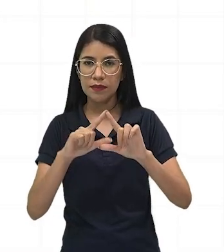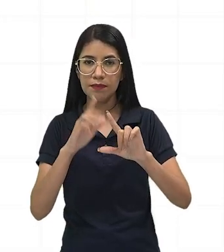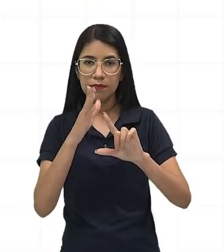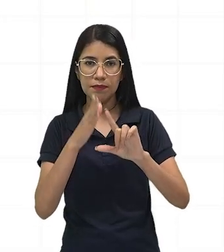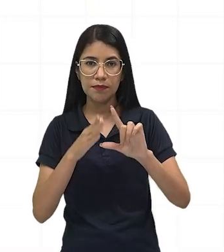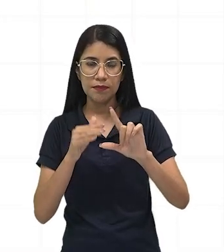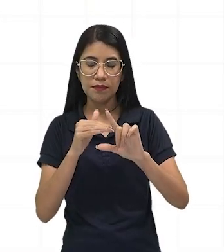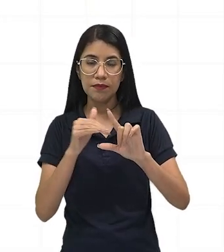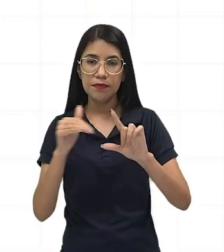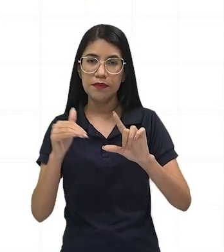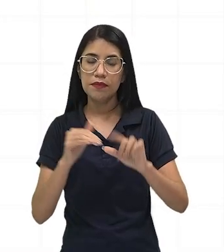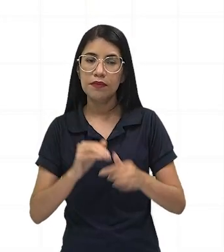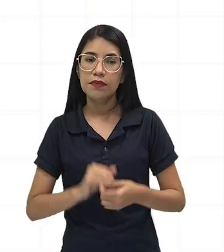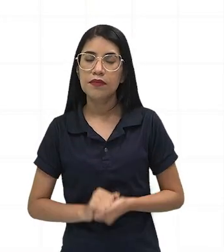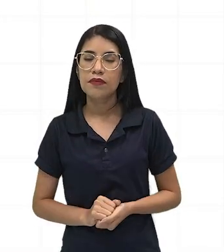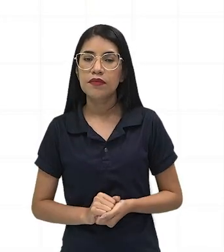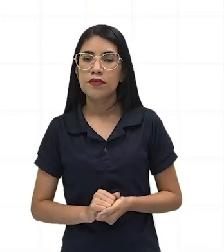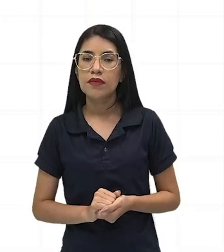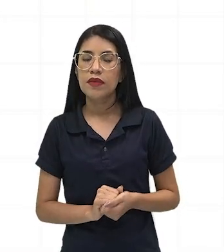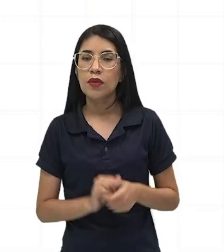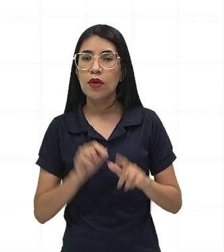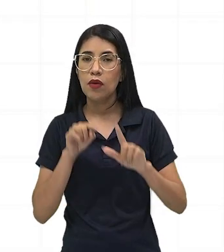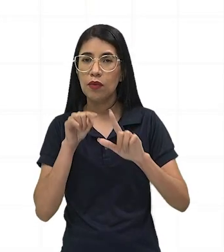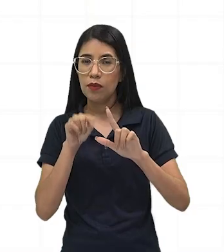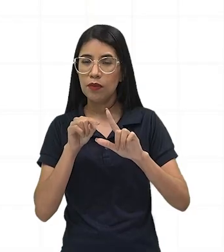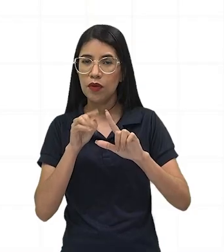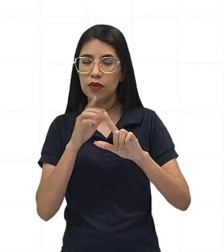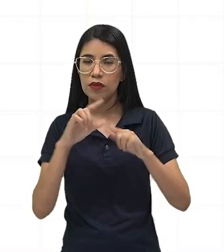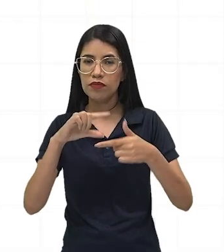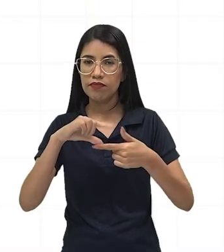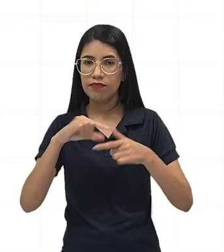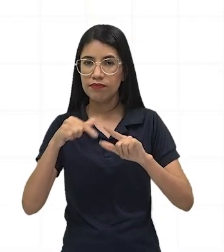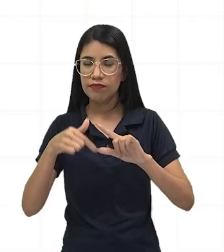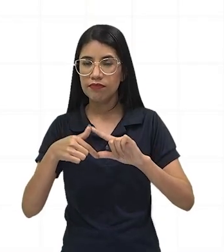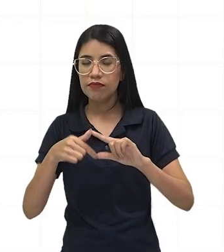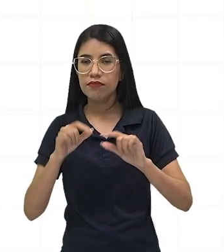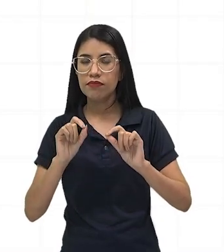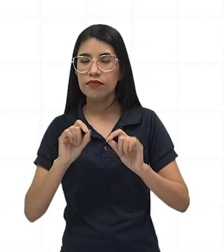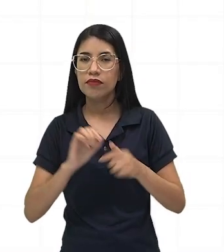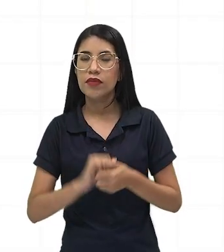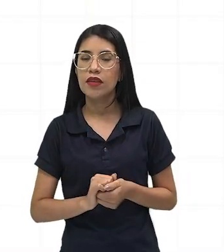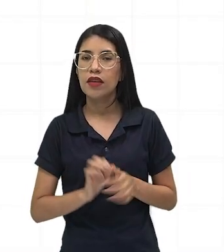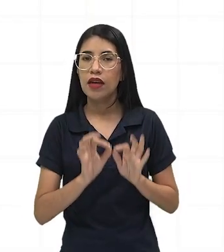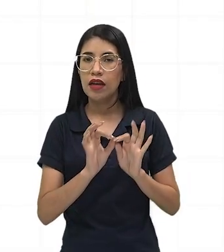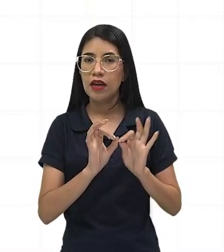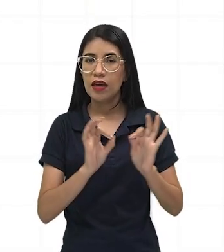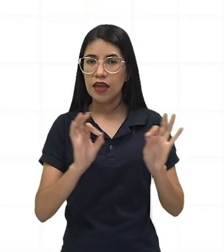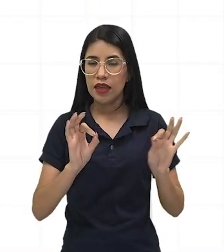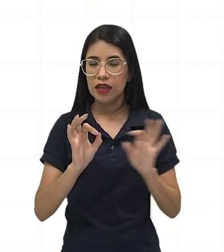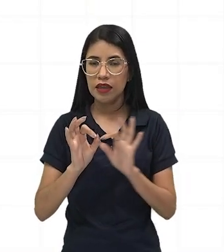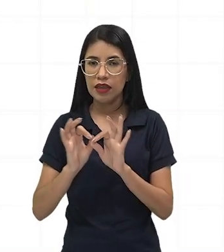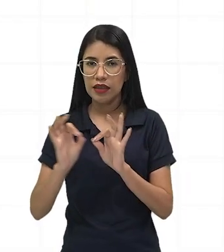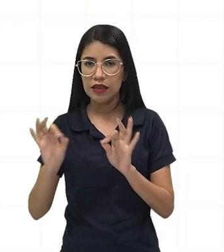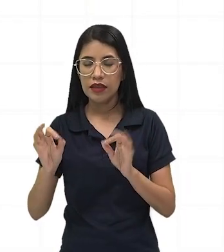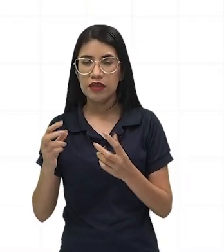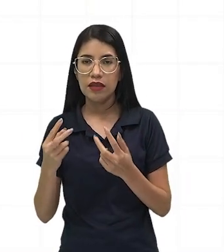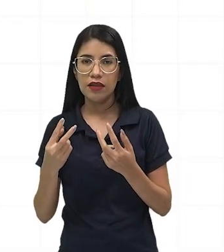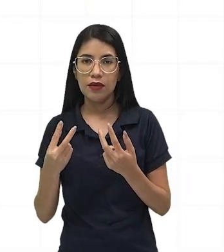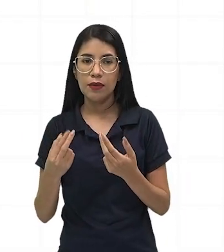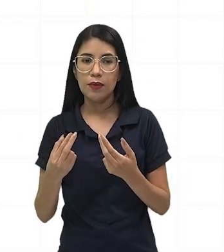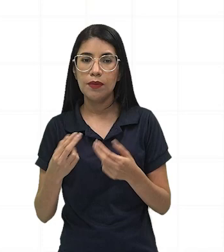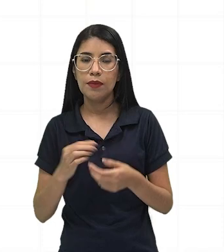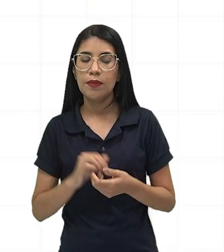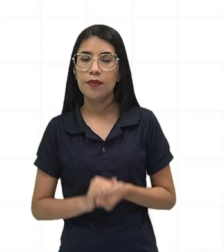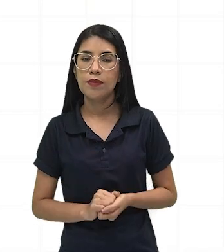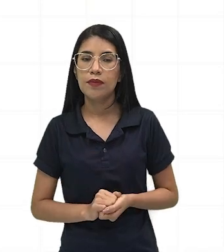mediatriz. É o lugar geométrico dos pontos que equidistam de dois